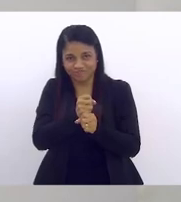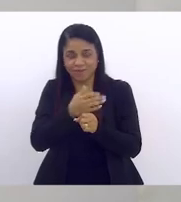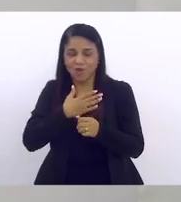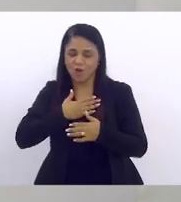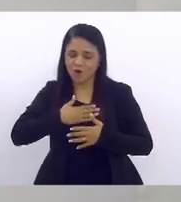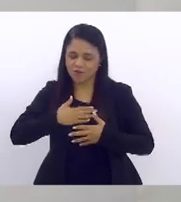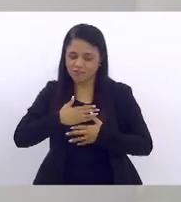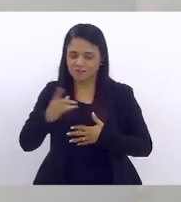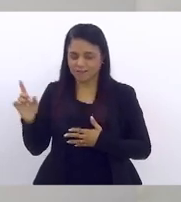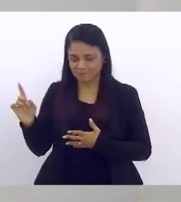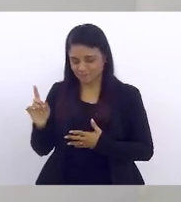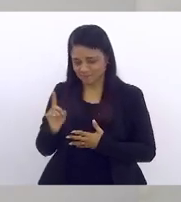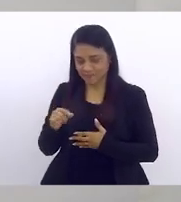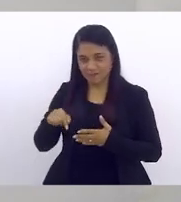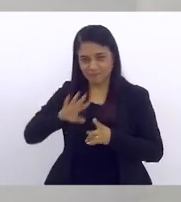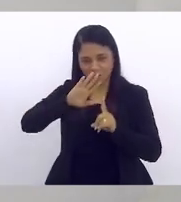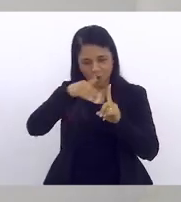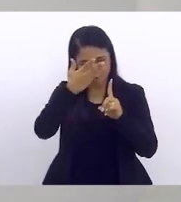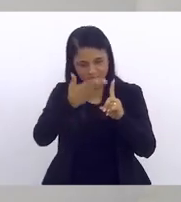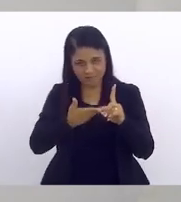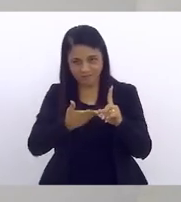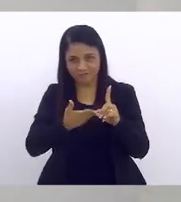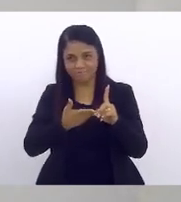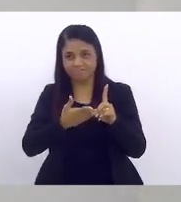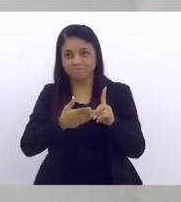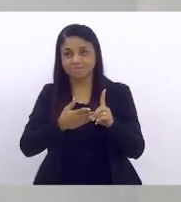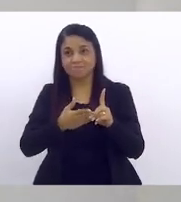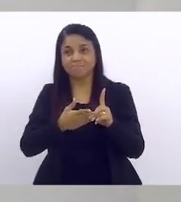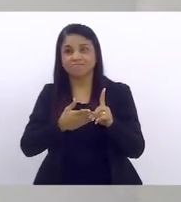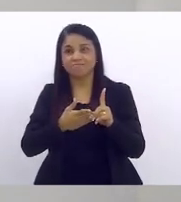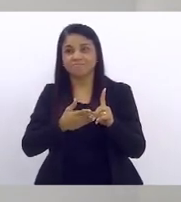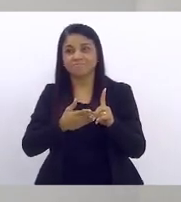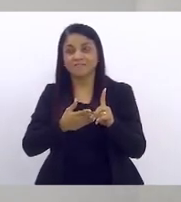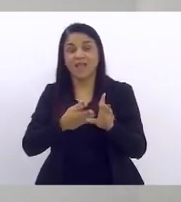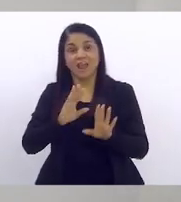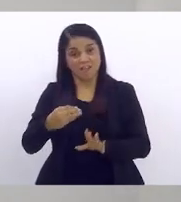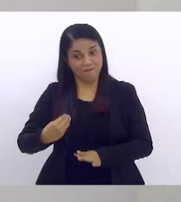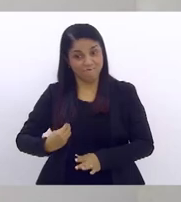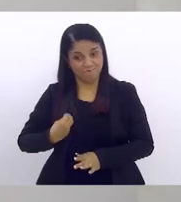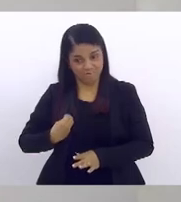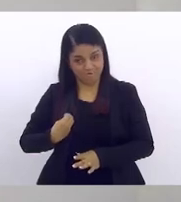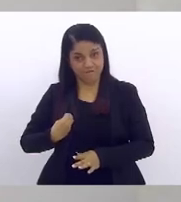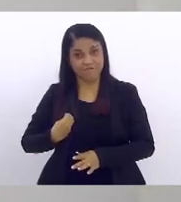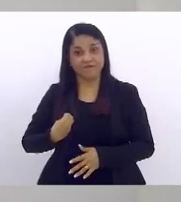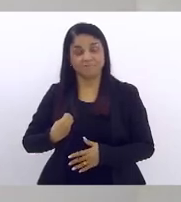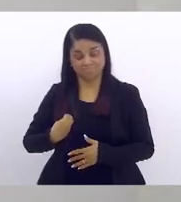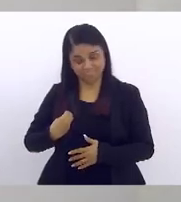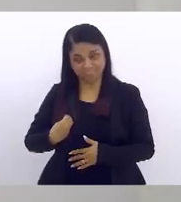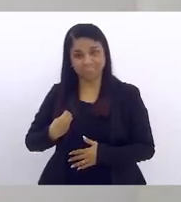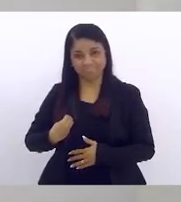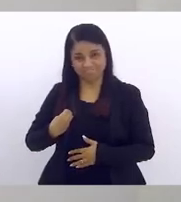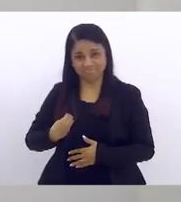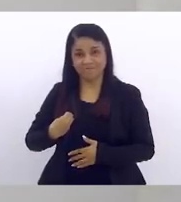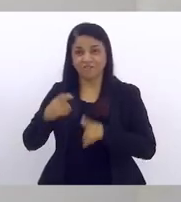aqui para receber essa homenagem. Mas ainda bem que ela está viva, pelo menos, para ver as